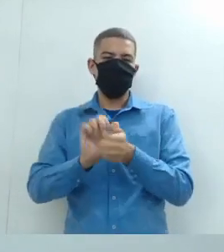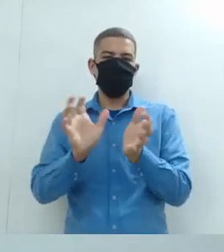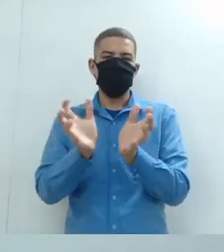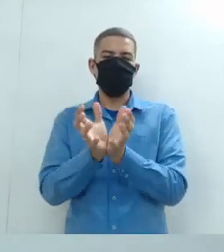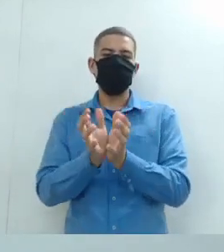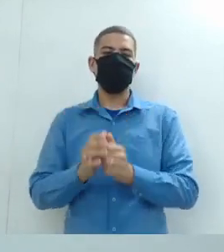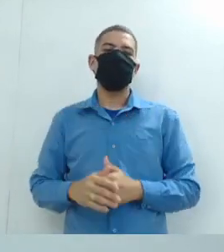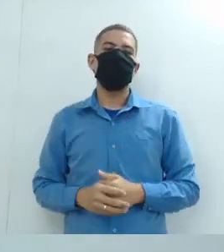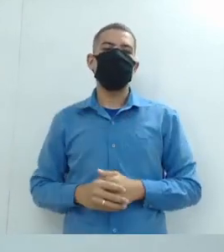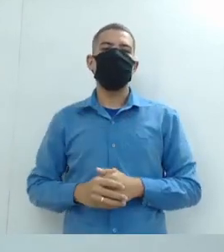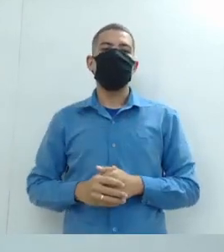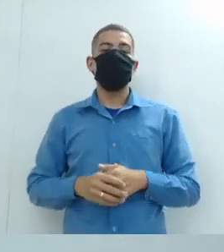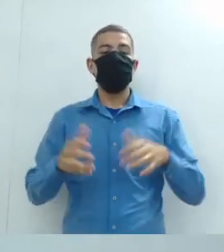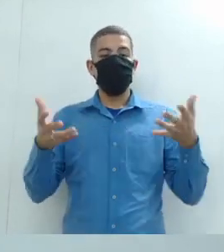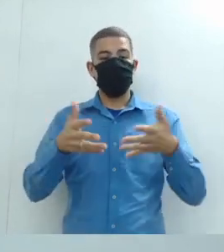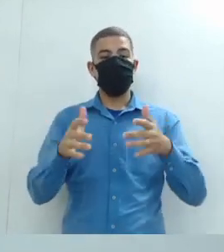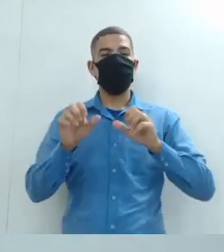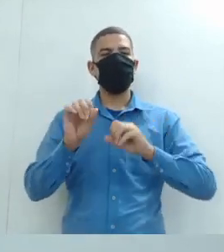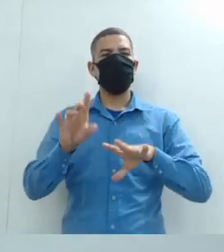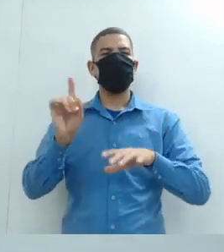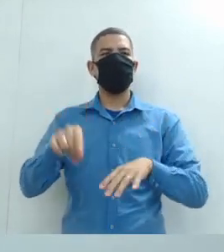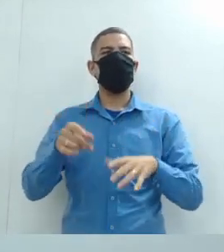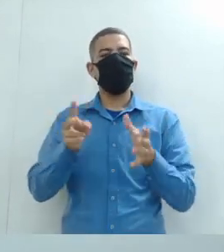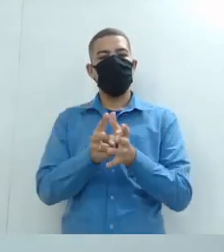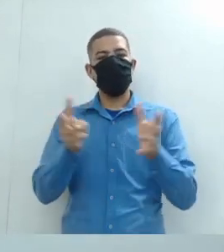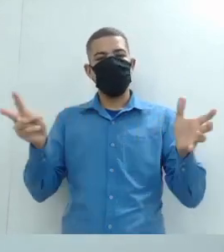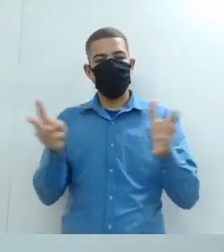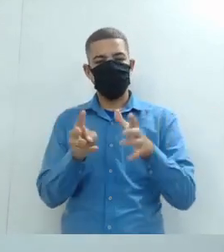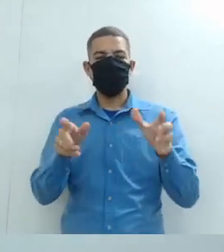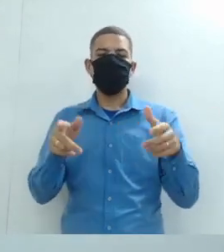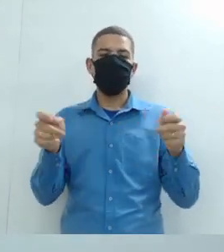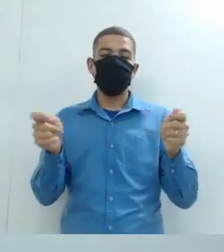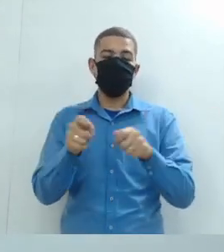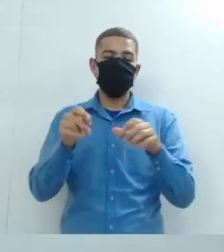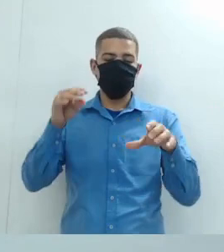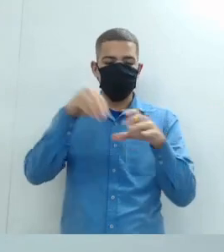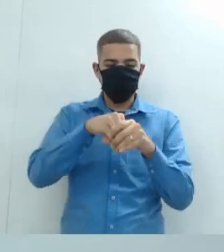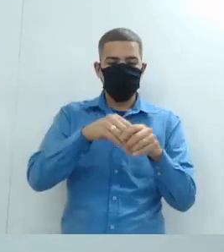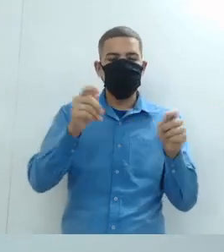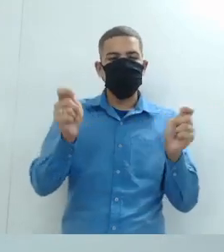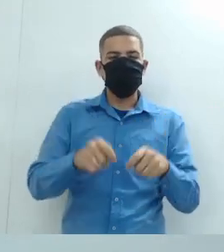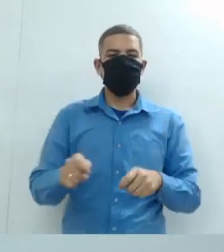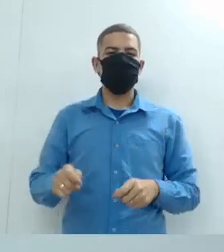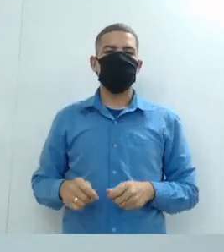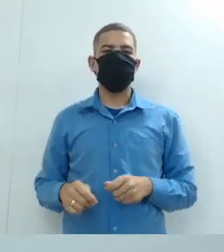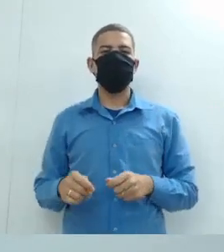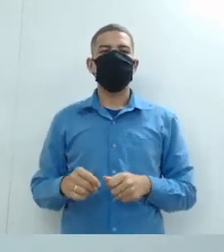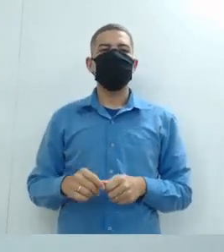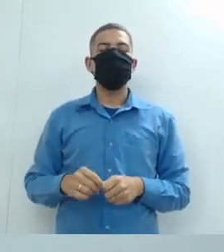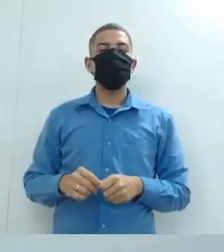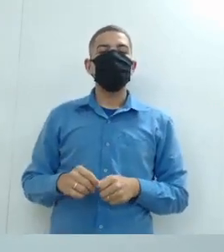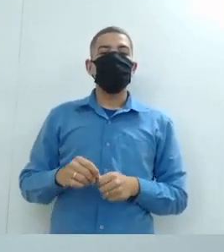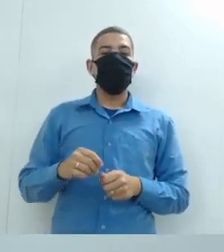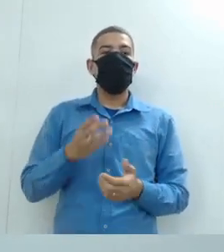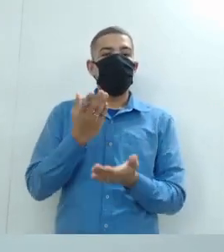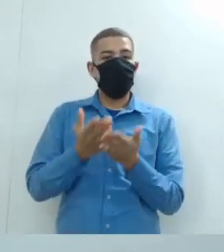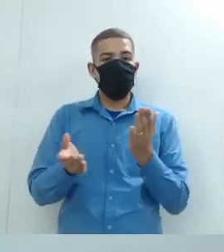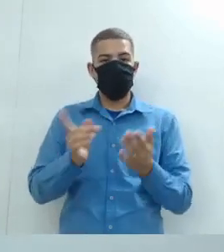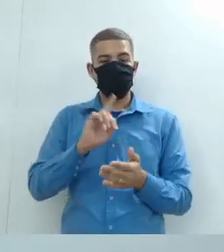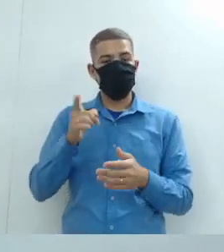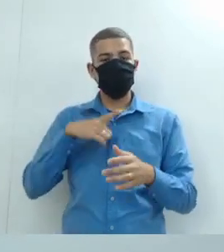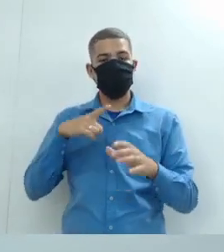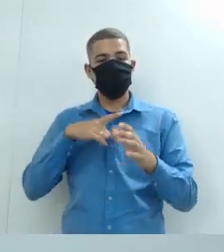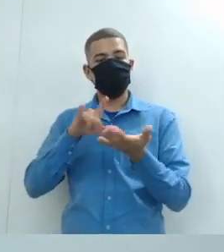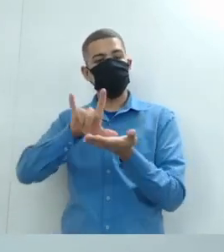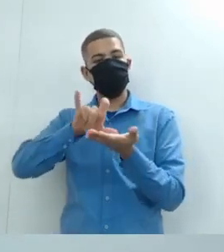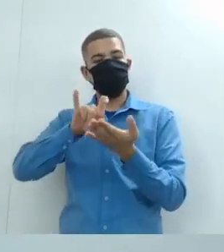bom? Ó, aula de hoje é volume e capacidade, você do oitavo ano não pode perder, não esquece. Se inscreve aí no Instagram, Robertão